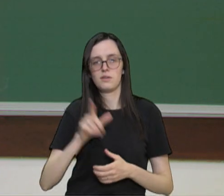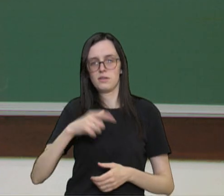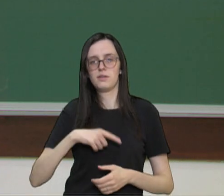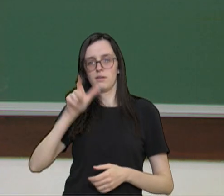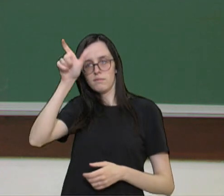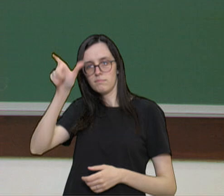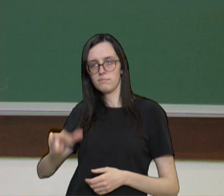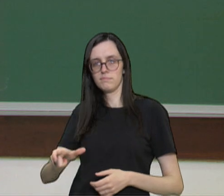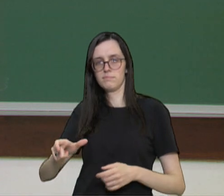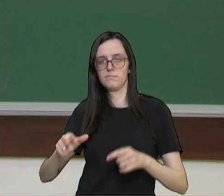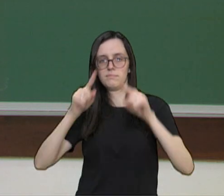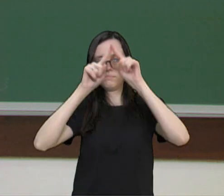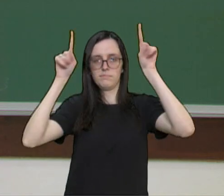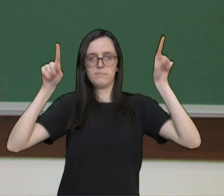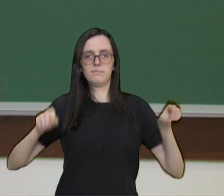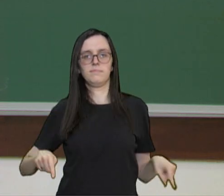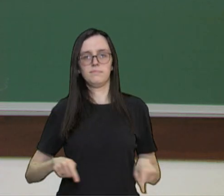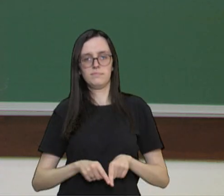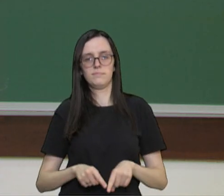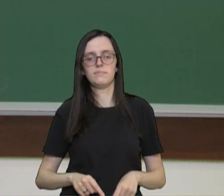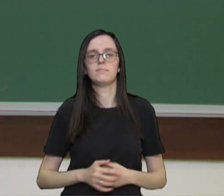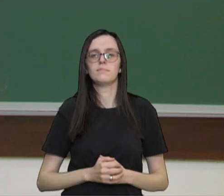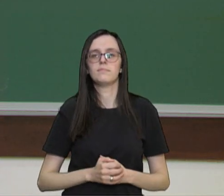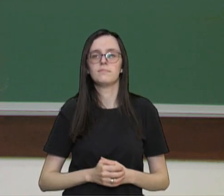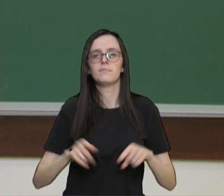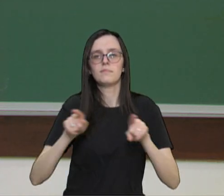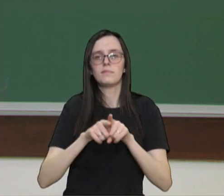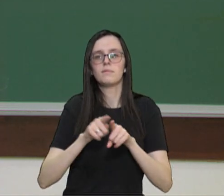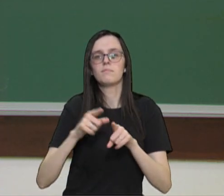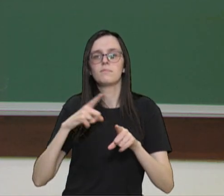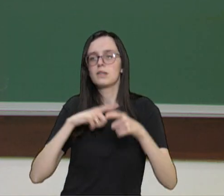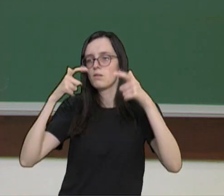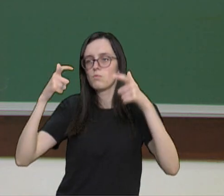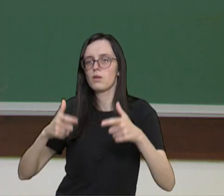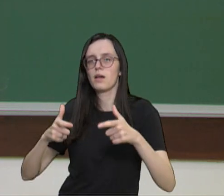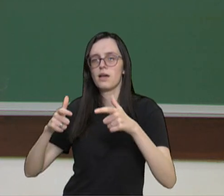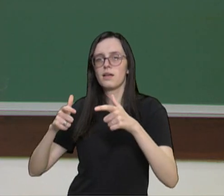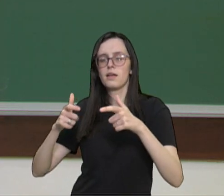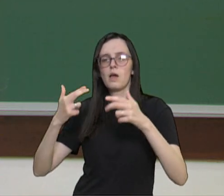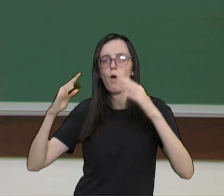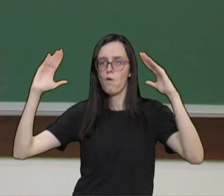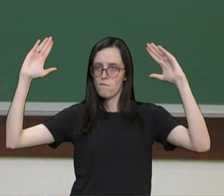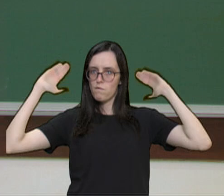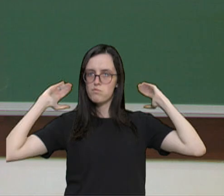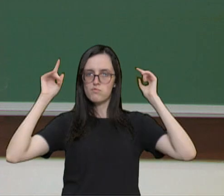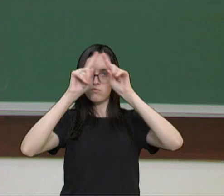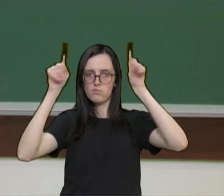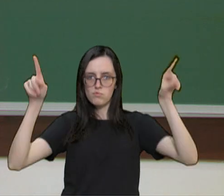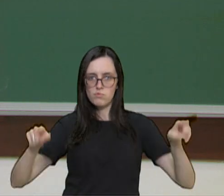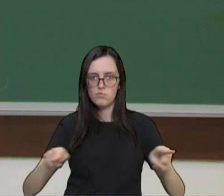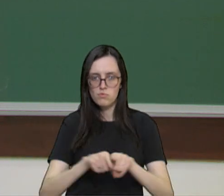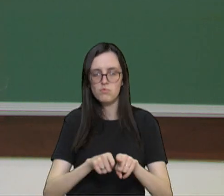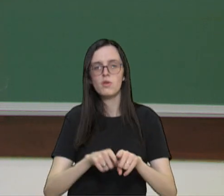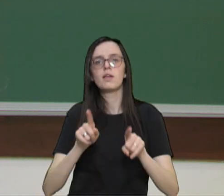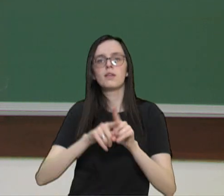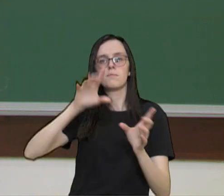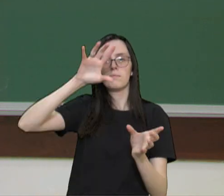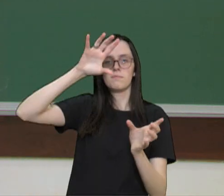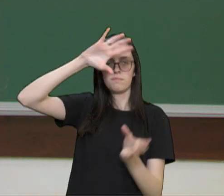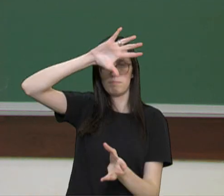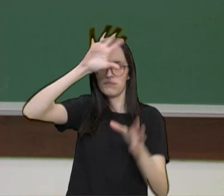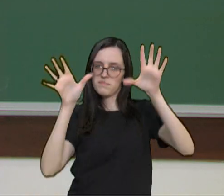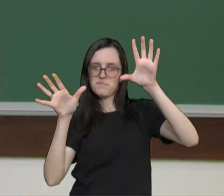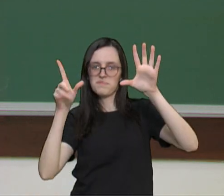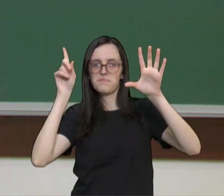pezinho. Natureza morta são fundos, né? E a paisagem, ela é o landscape que a gente fala, né?